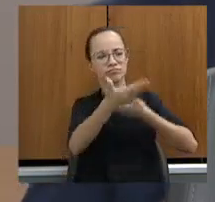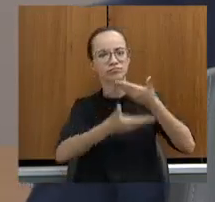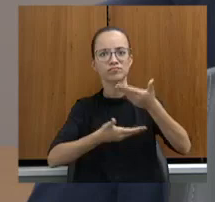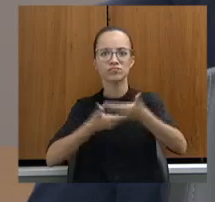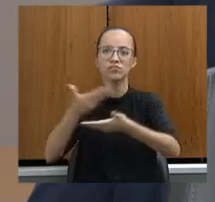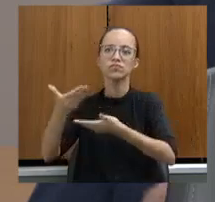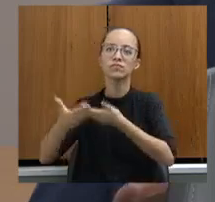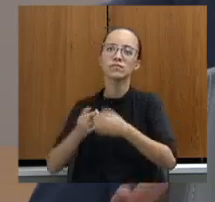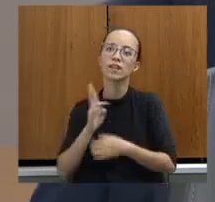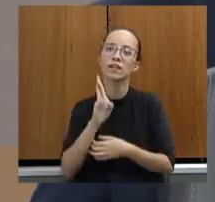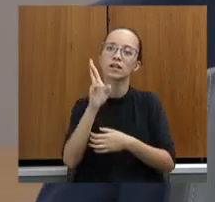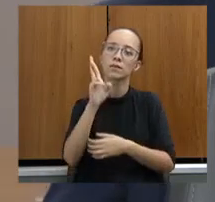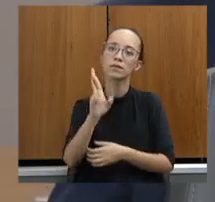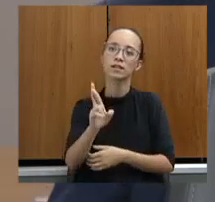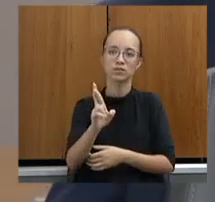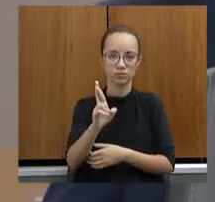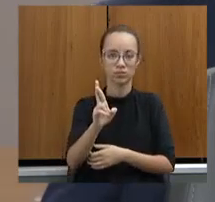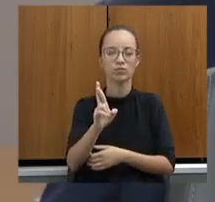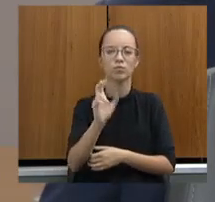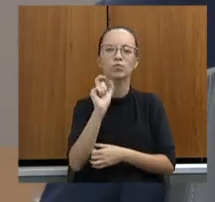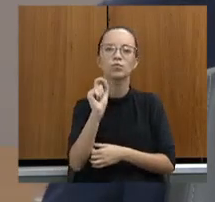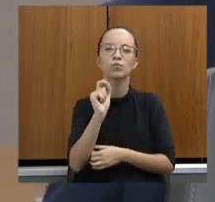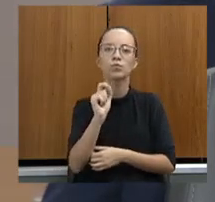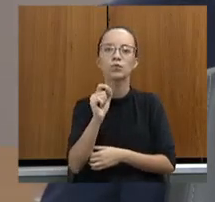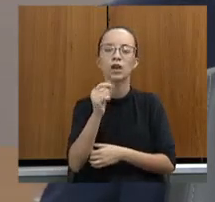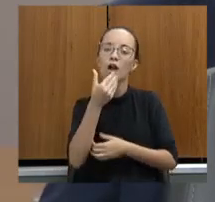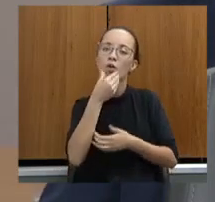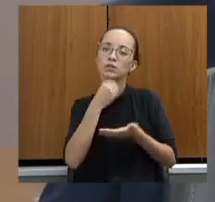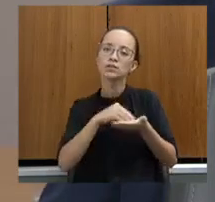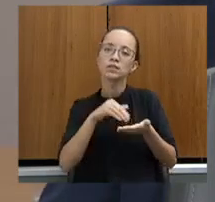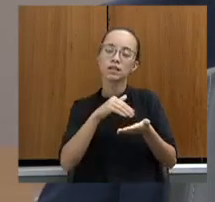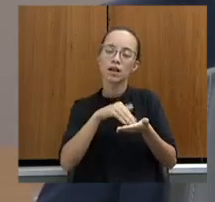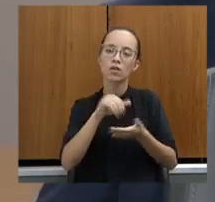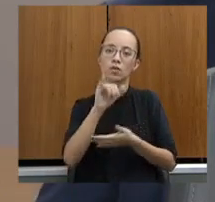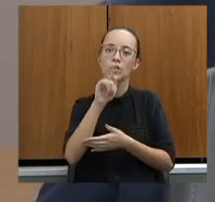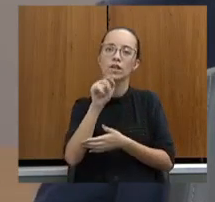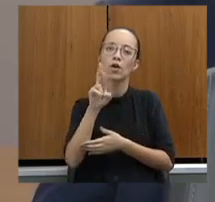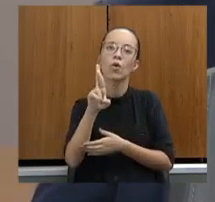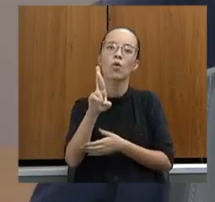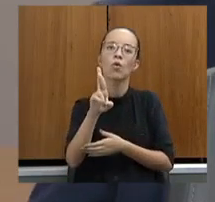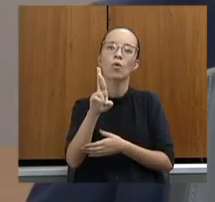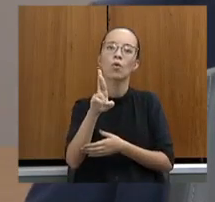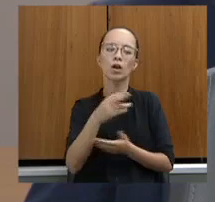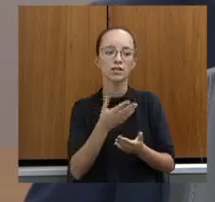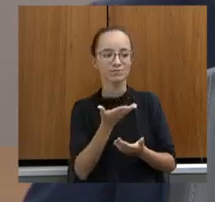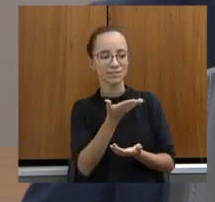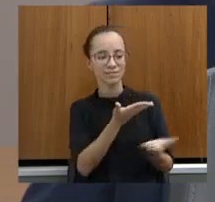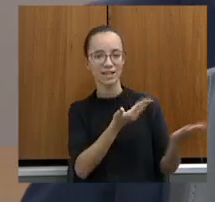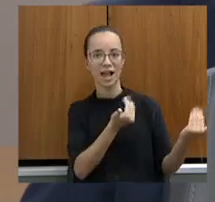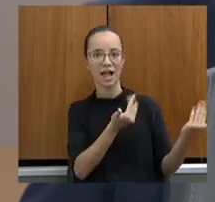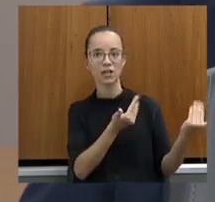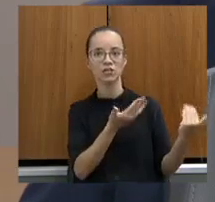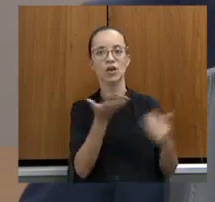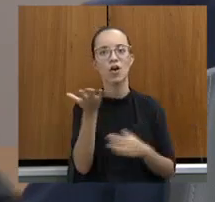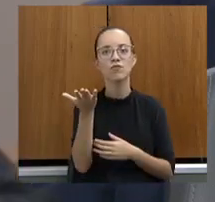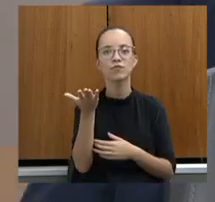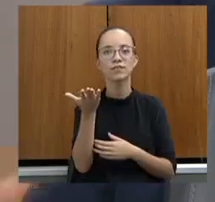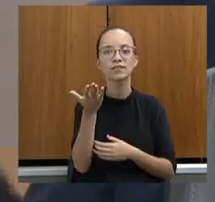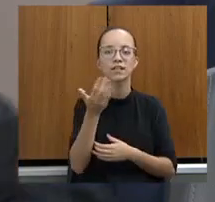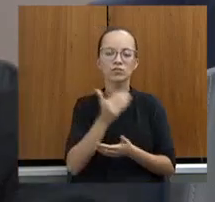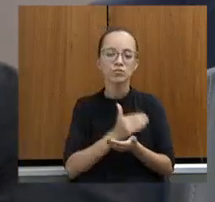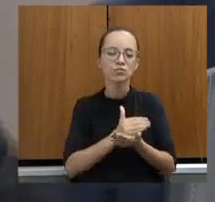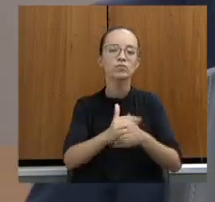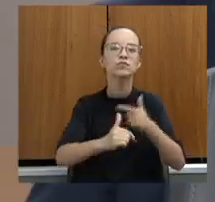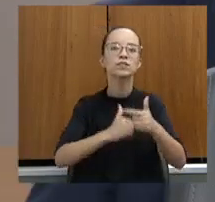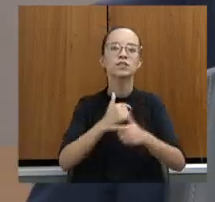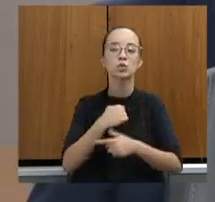representação quando o secretário igoreto esse rapaz quase menino assumiu nós que